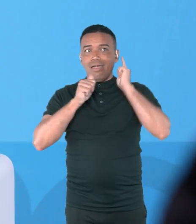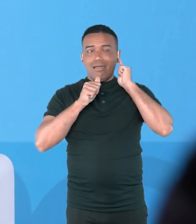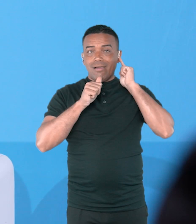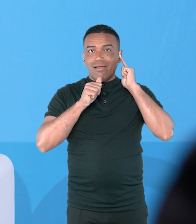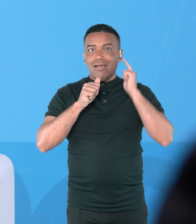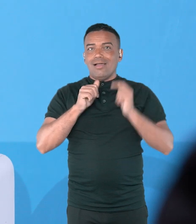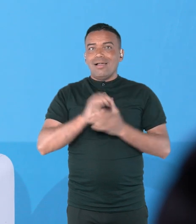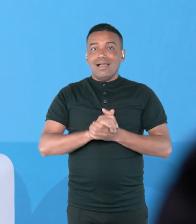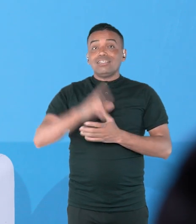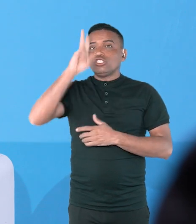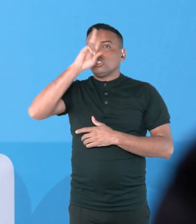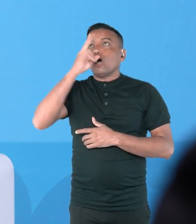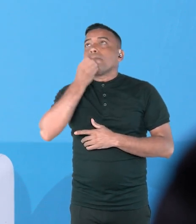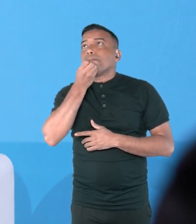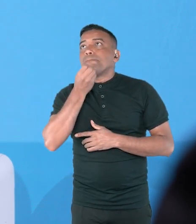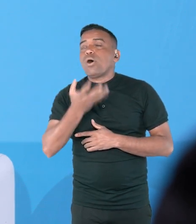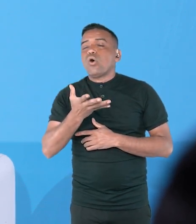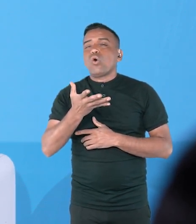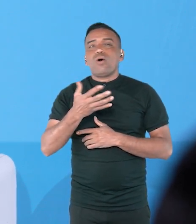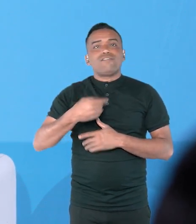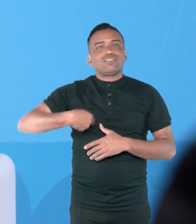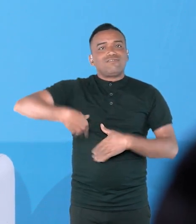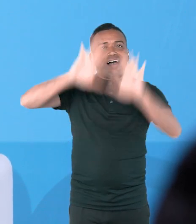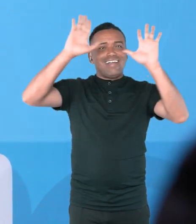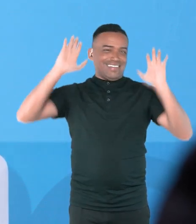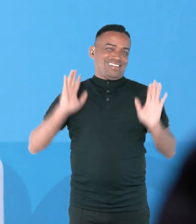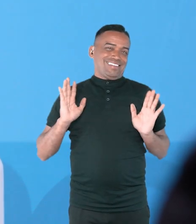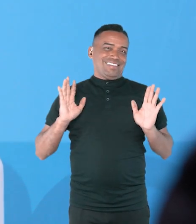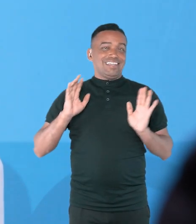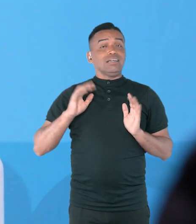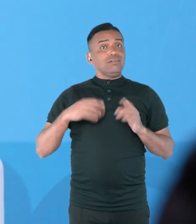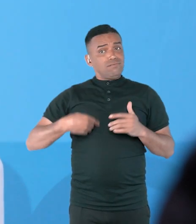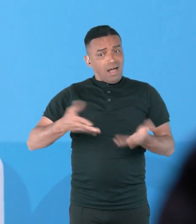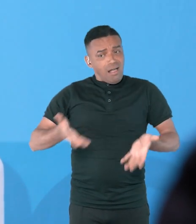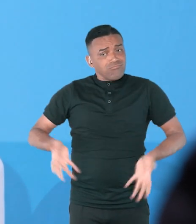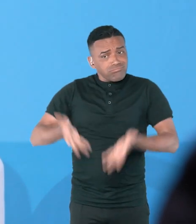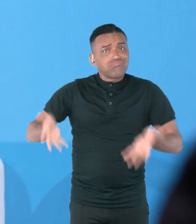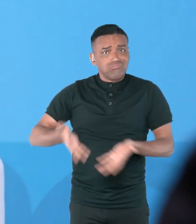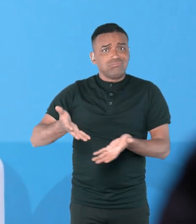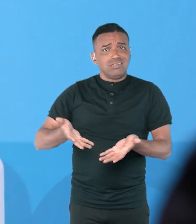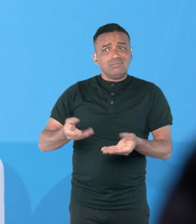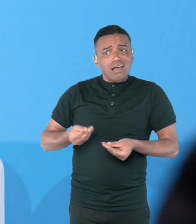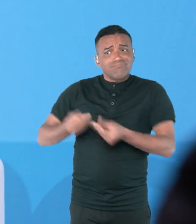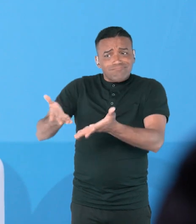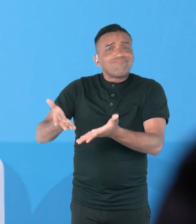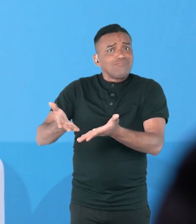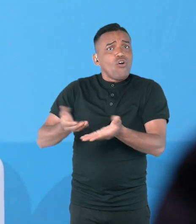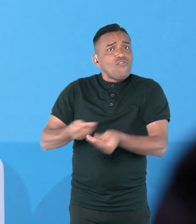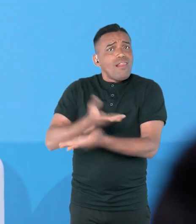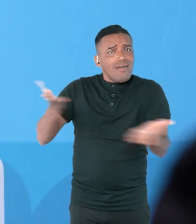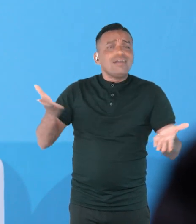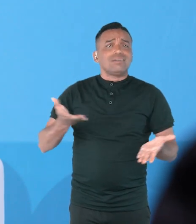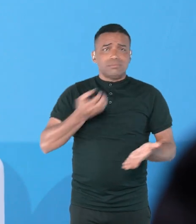ó, na boa história, aí, meu filho, você vai, né? Deixa, mas dá chance a si